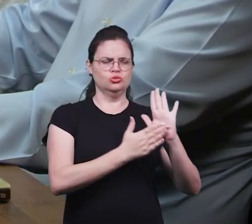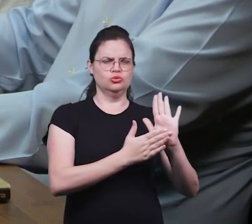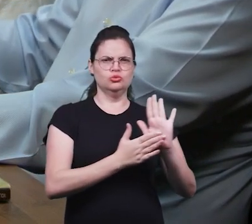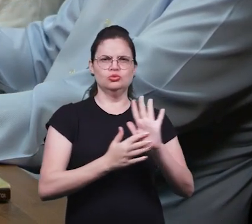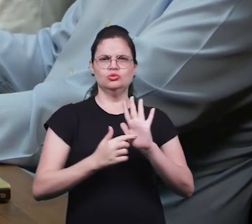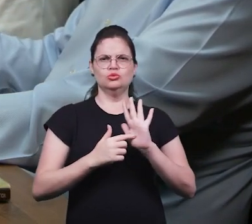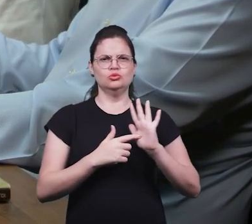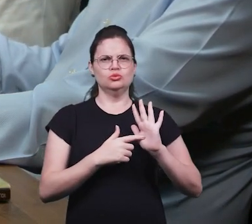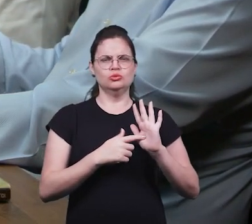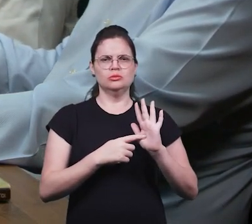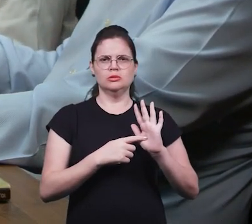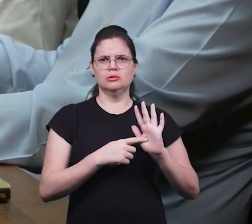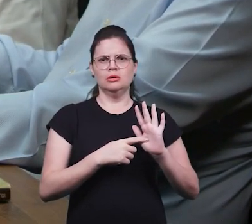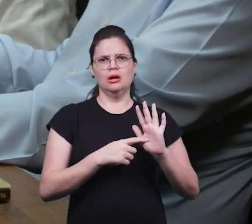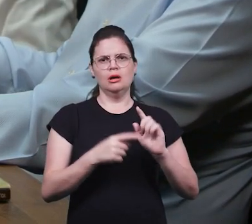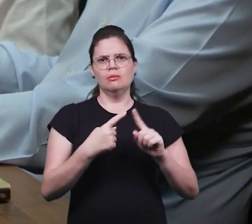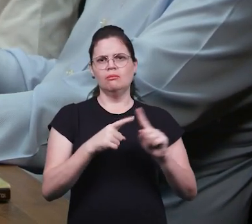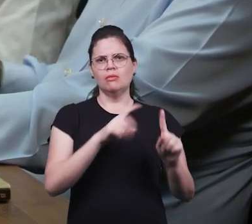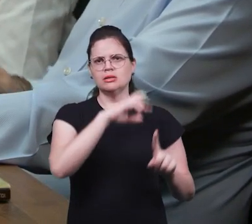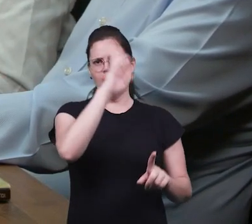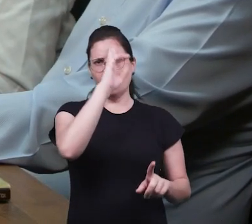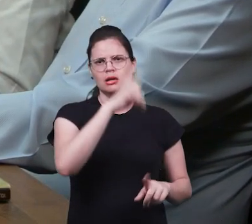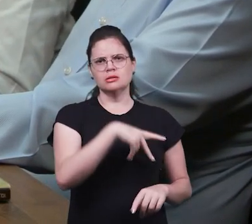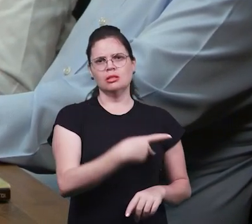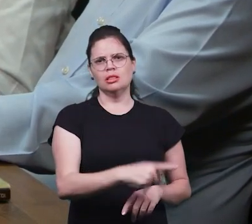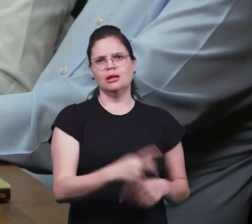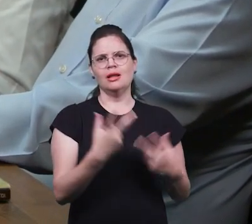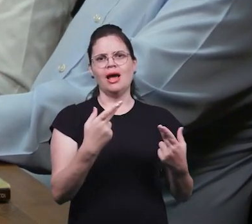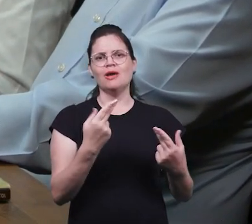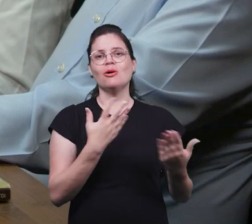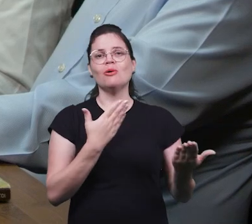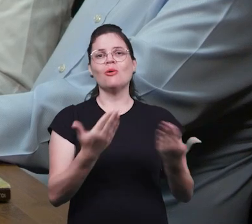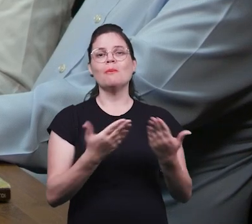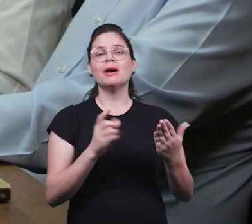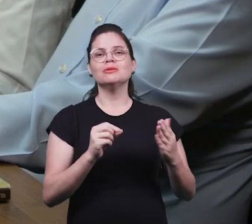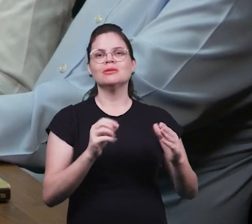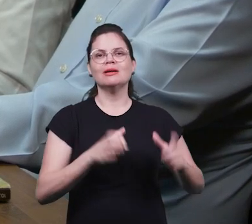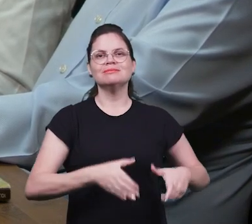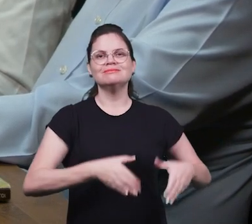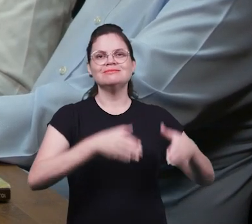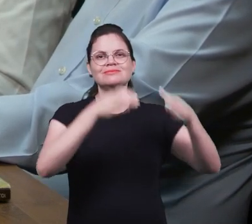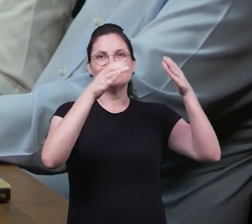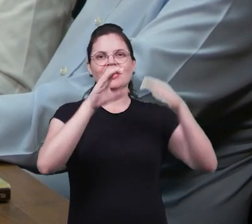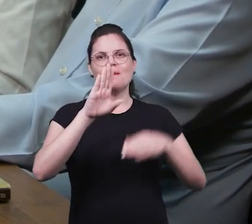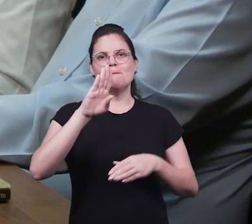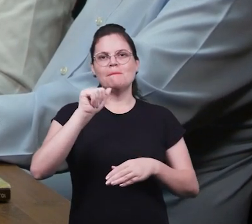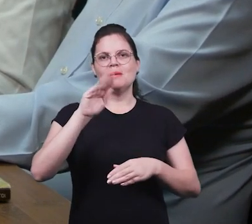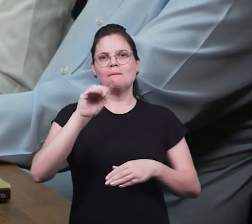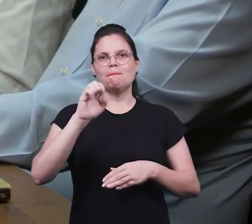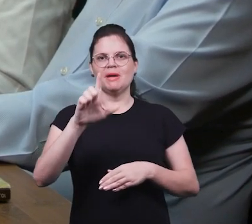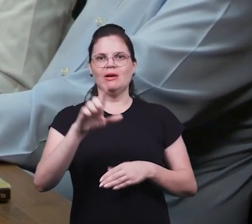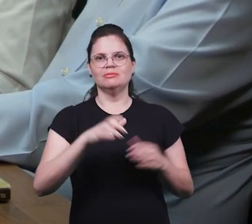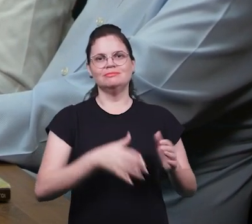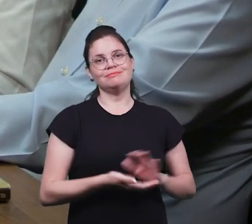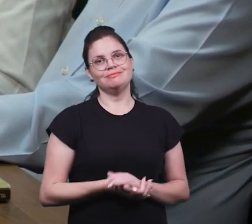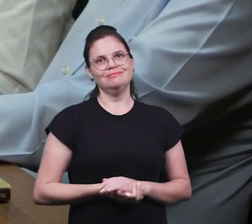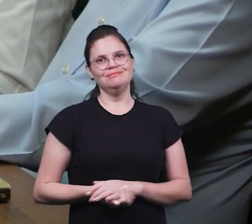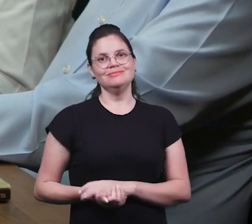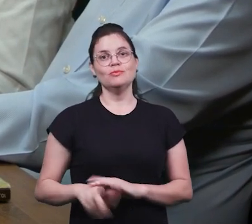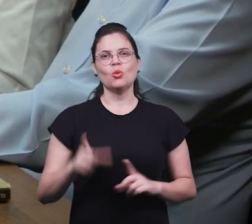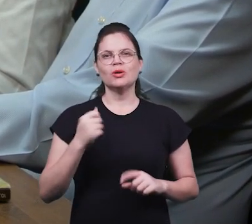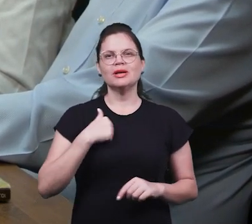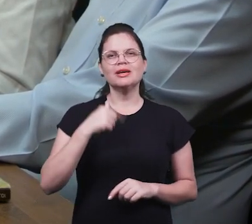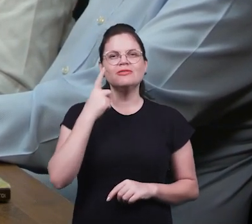são as concepções humanas. É a Torre de Babel que cada um faz. Bem. A grande dificuldade que eu vejo é a obediência, porque